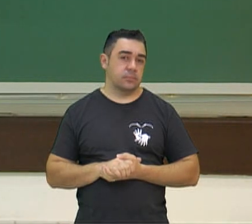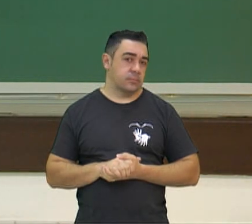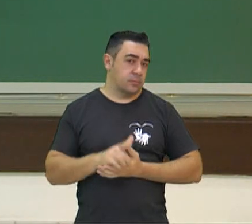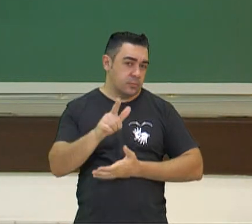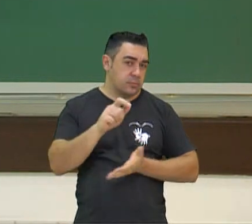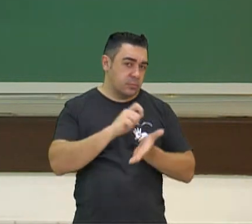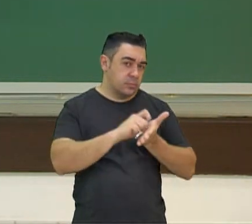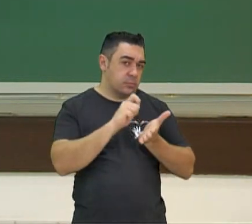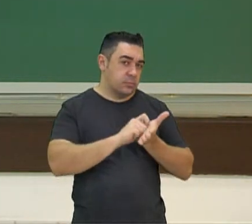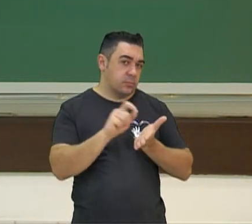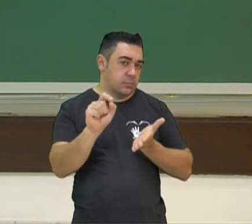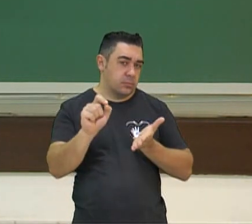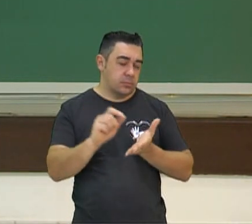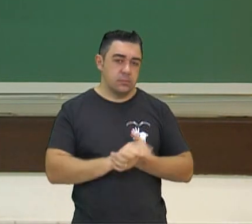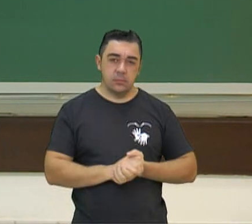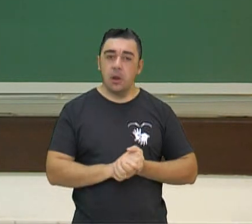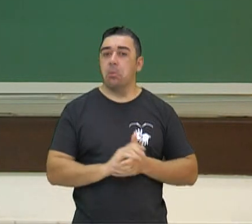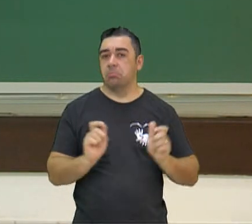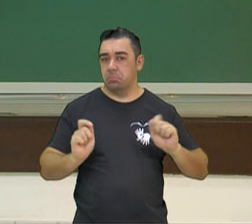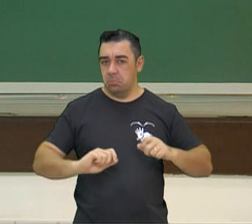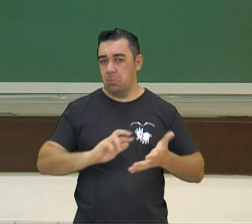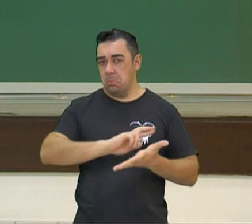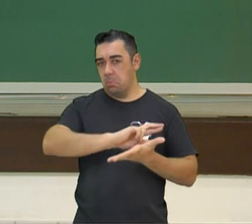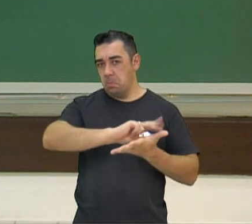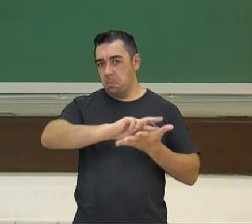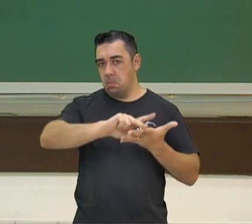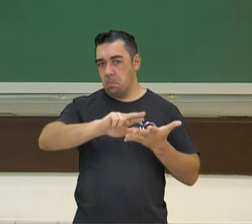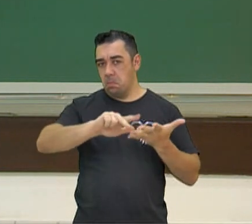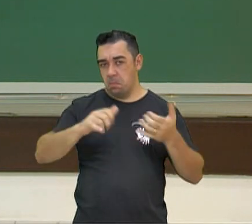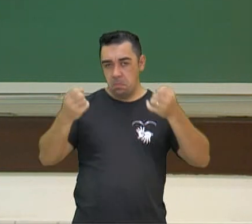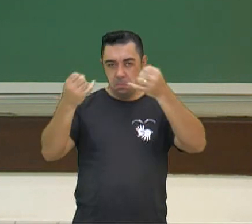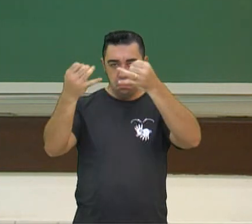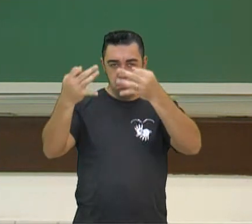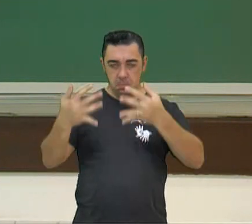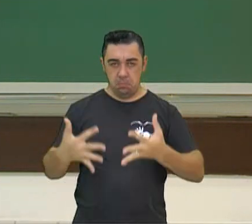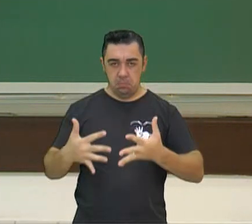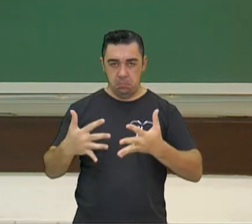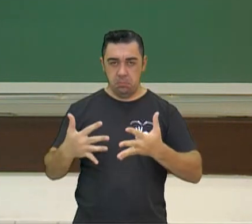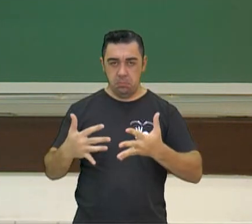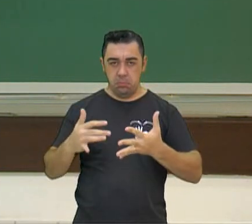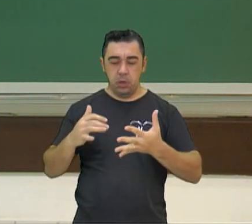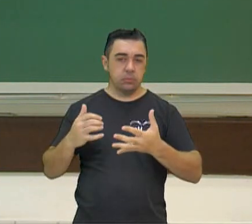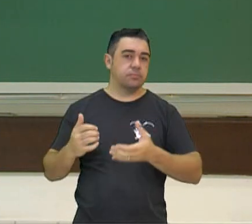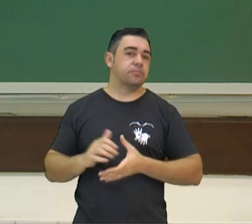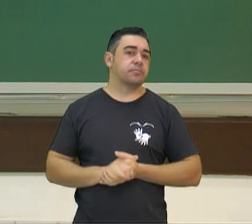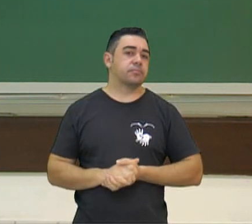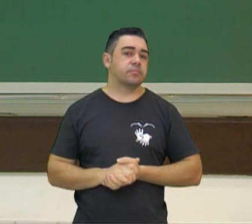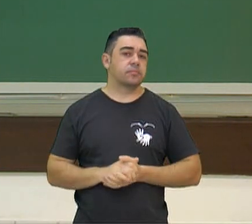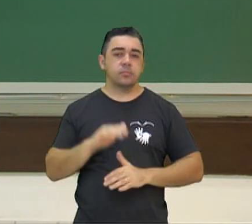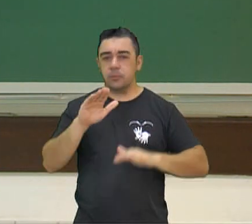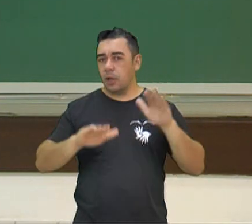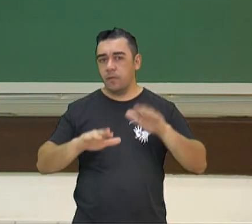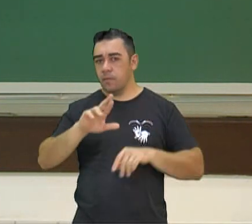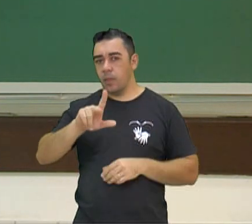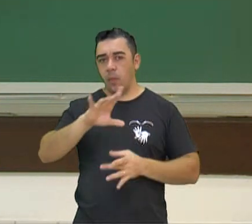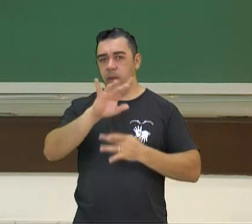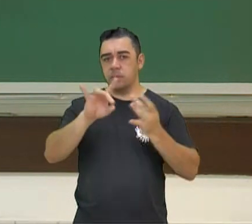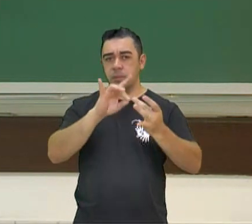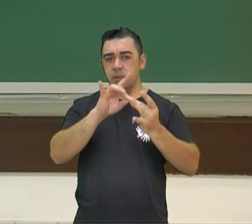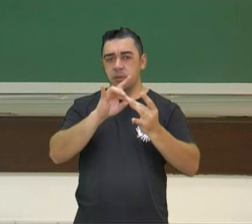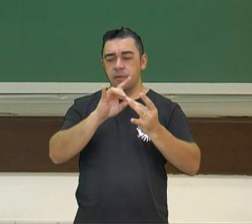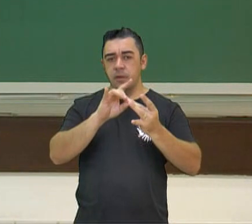que que você anotou? Veja, tem vários caminhos, tem várias justificativas. Provavelmente não seja específico,